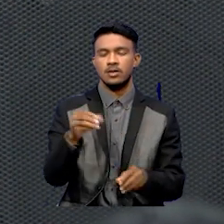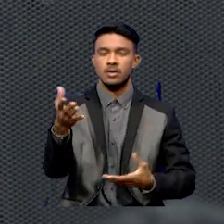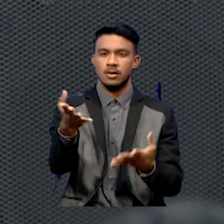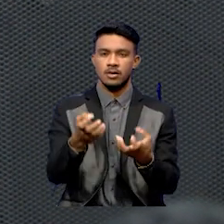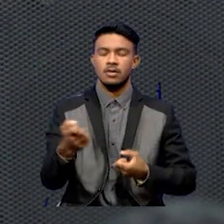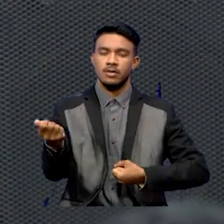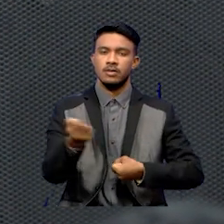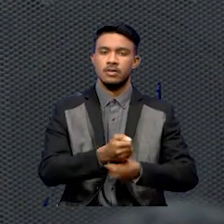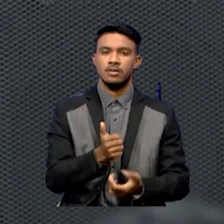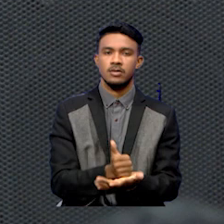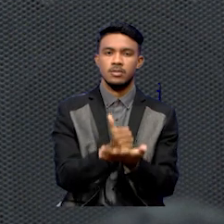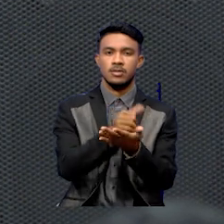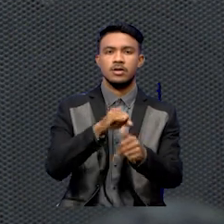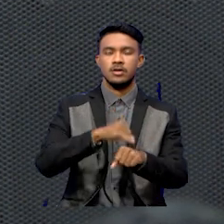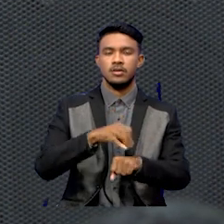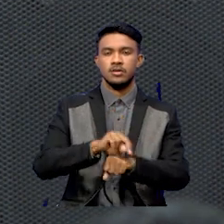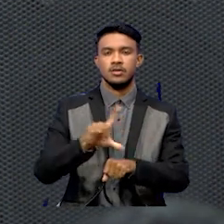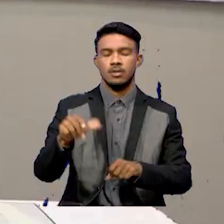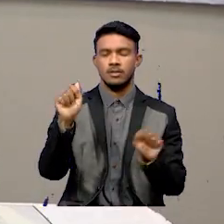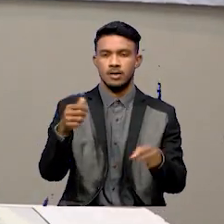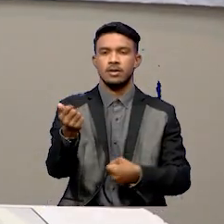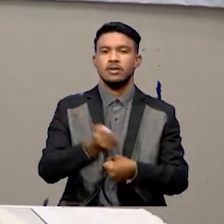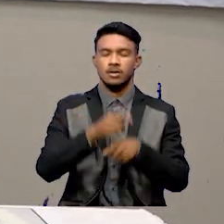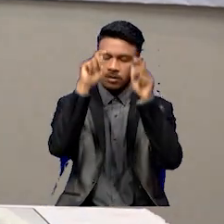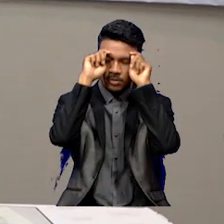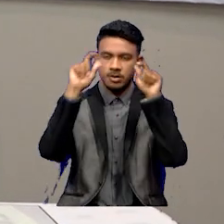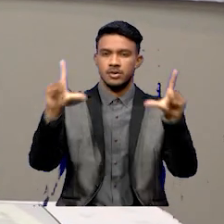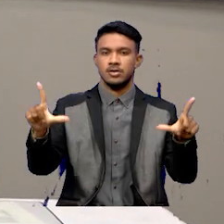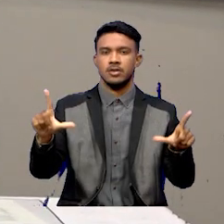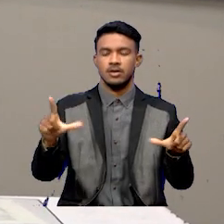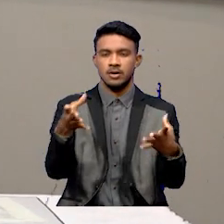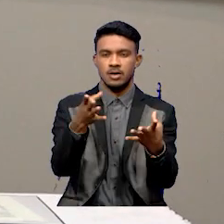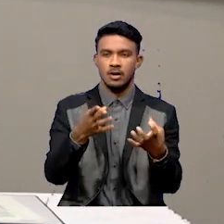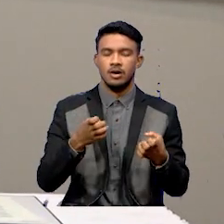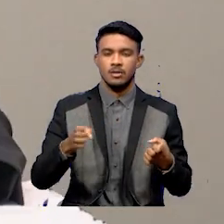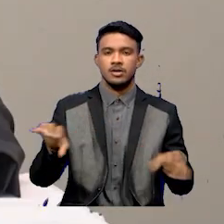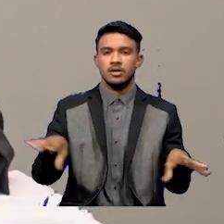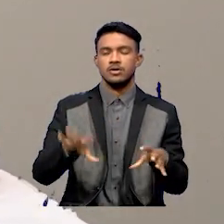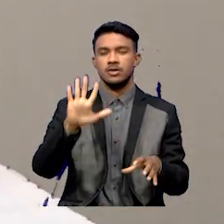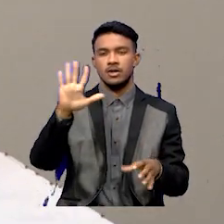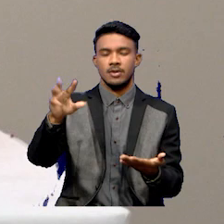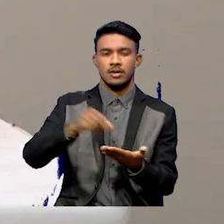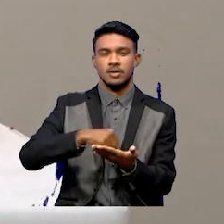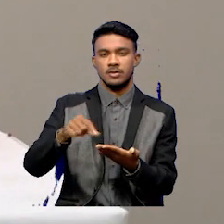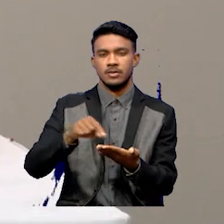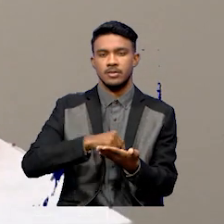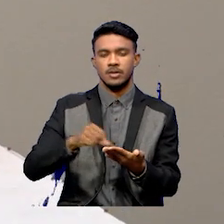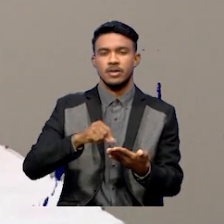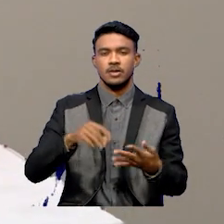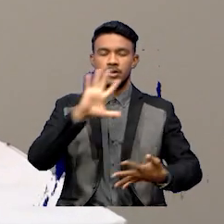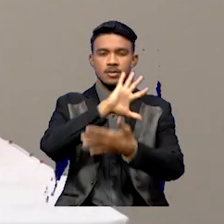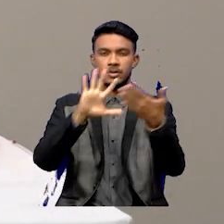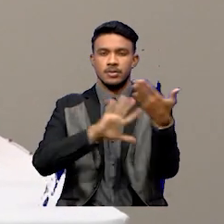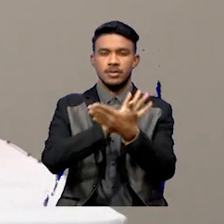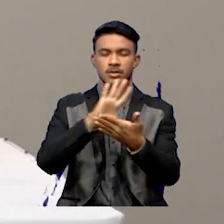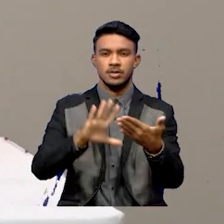assistência internacional de apoio de Timor-Leste. Acordo ba projeto Limane asina iha ambito komemorasaun lasu amizade